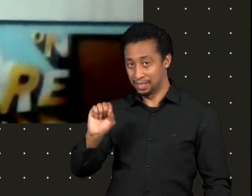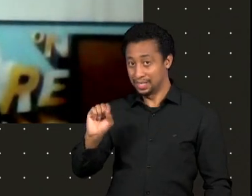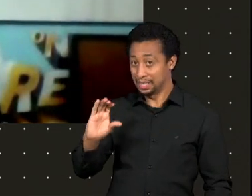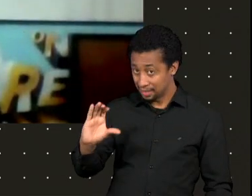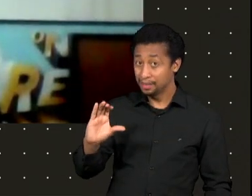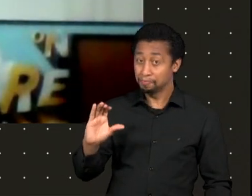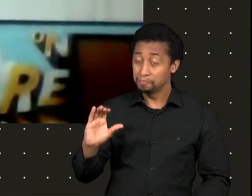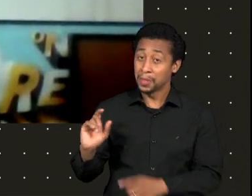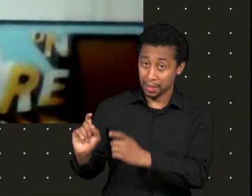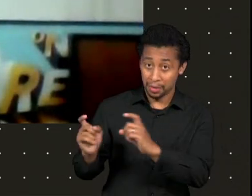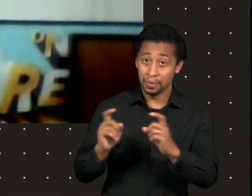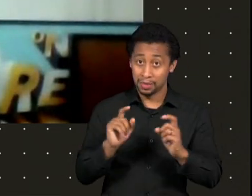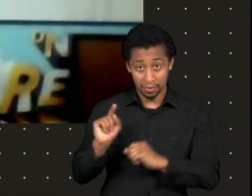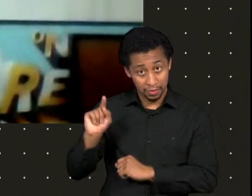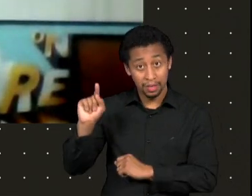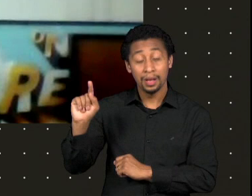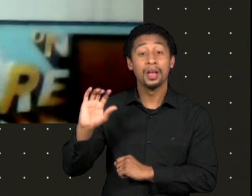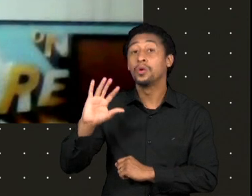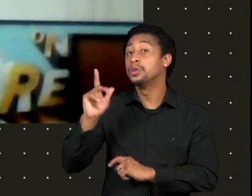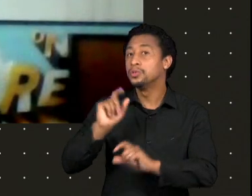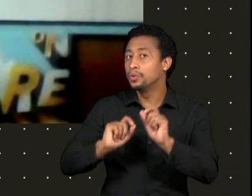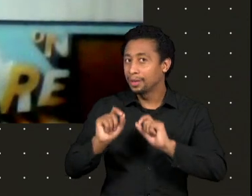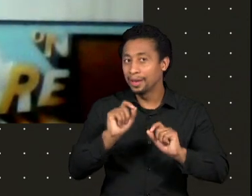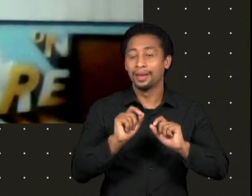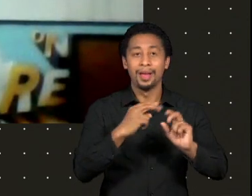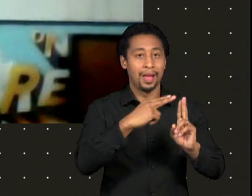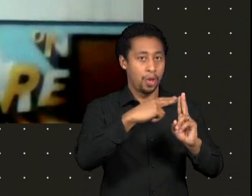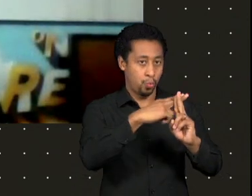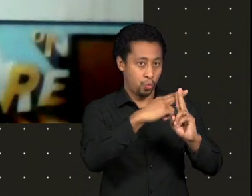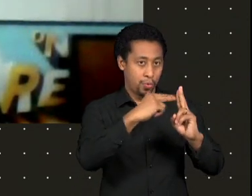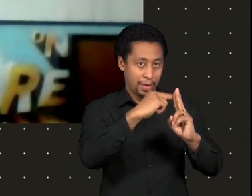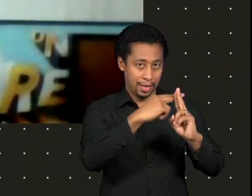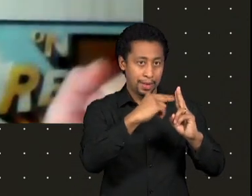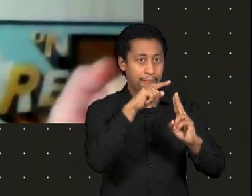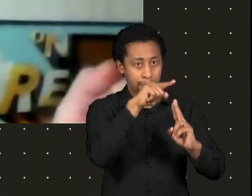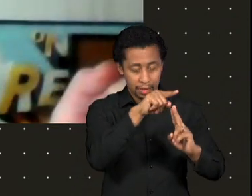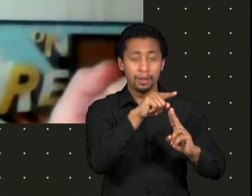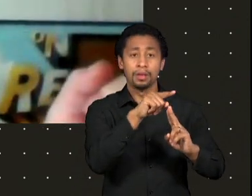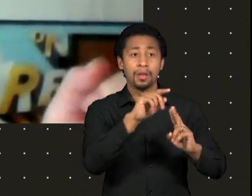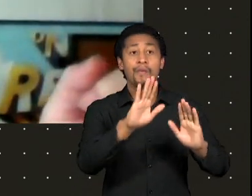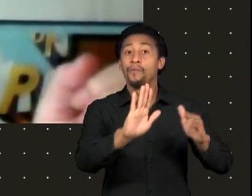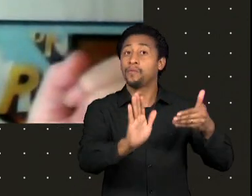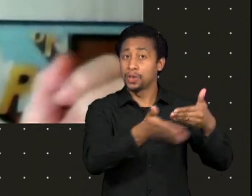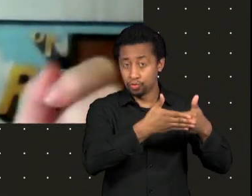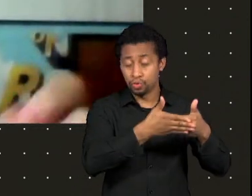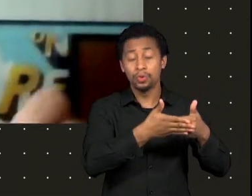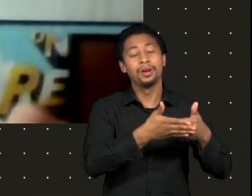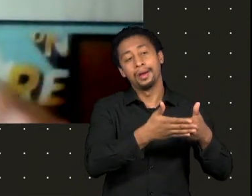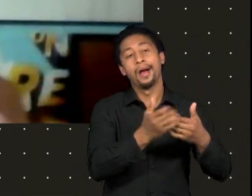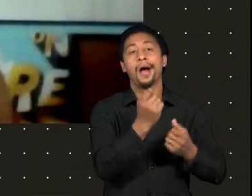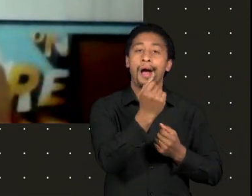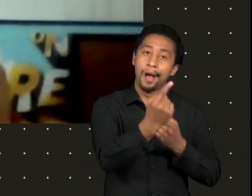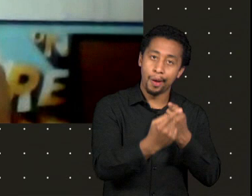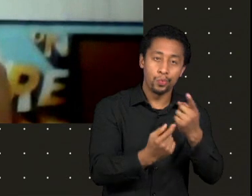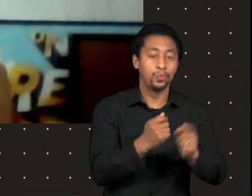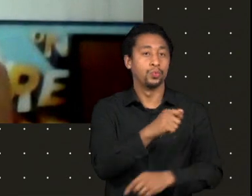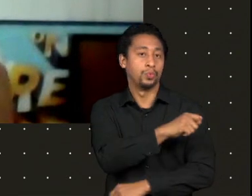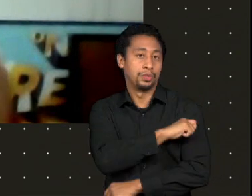UNB tinha fechado, e assim, alguns alunos foram para a UF. A gente tinha decidido ir